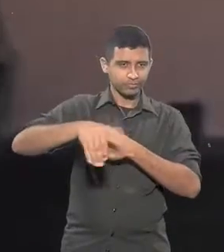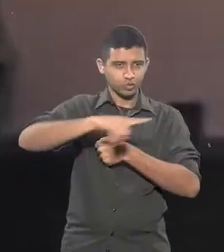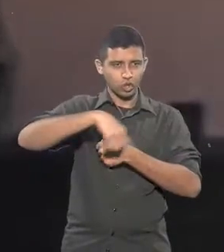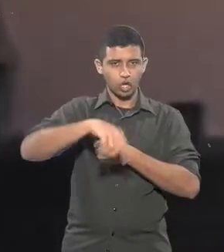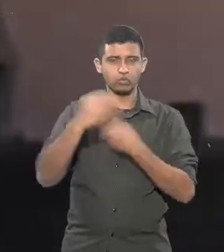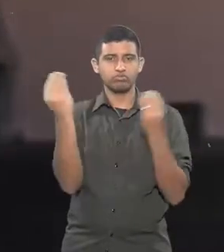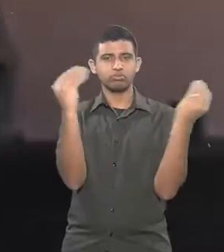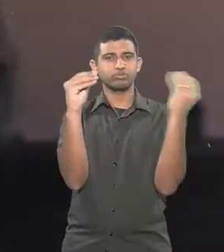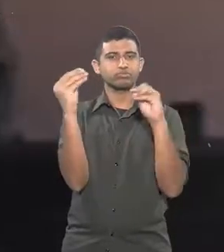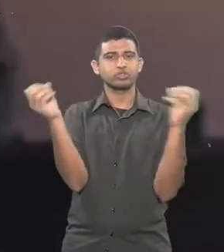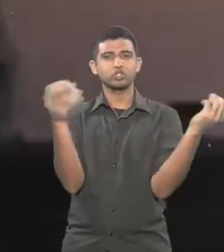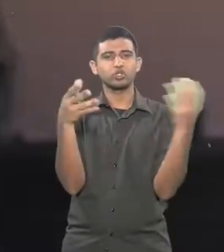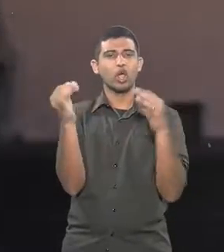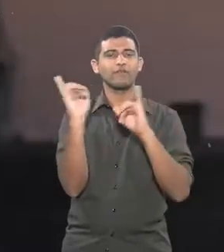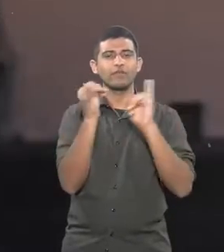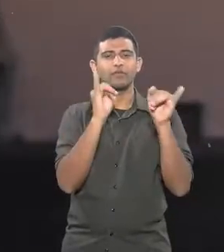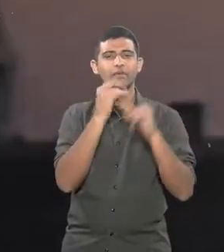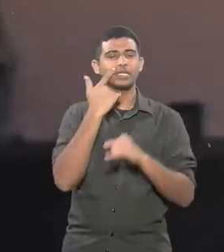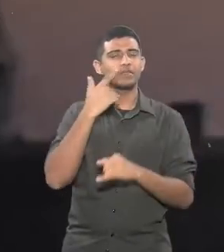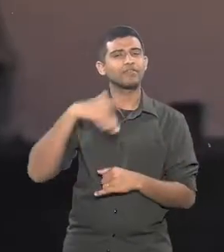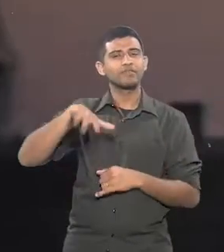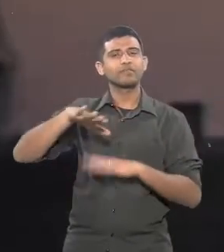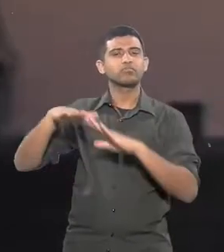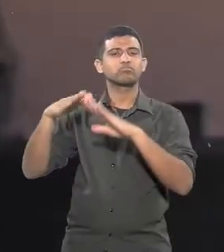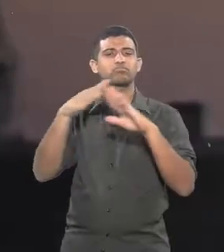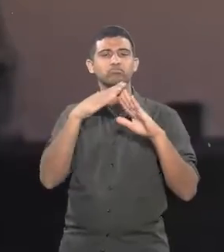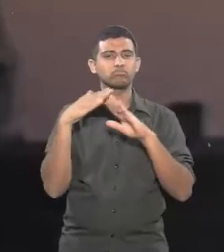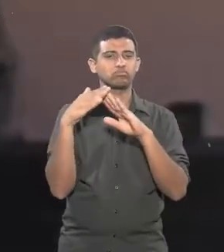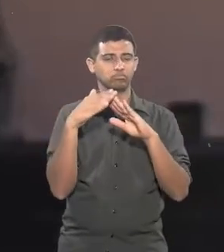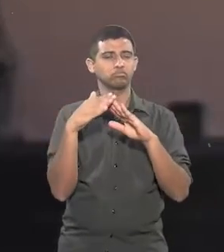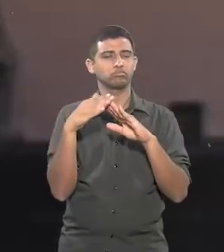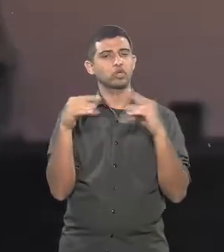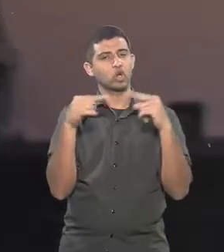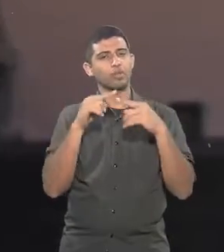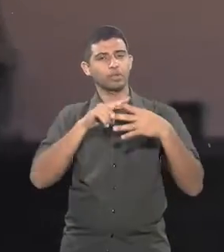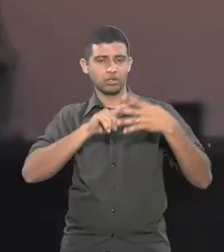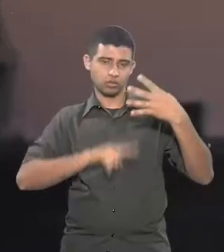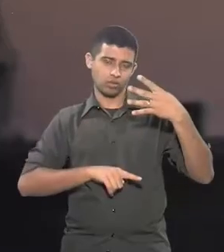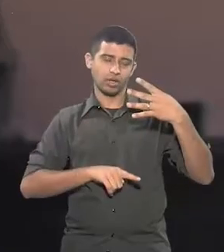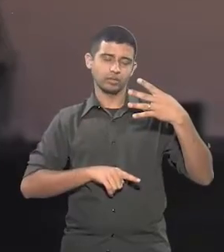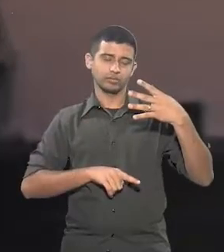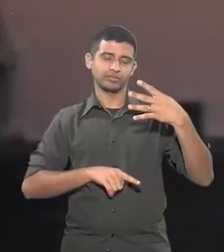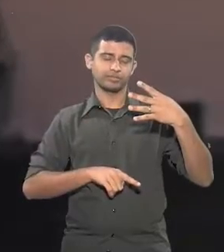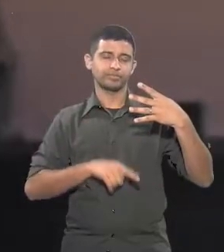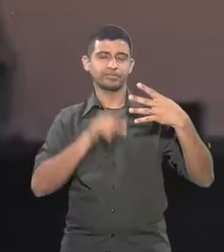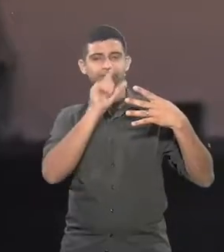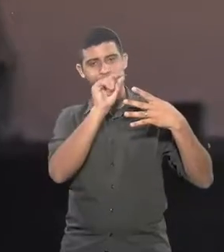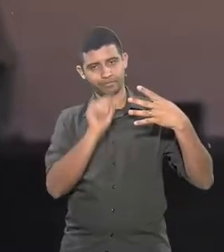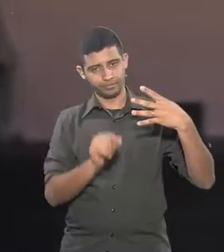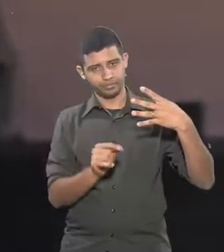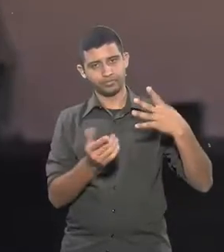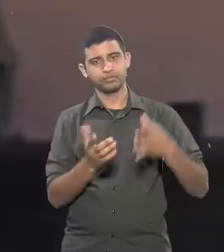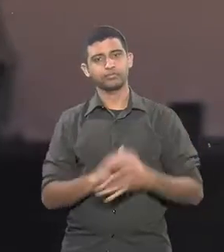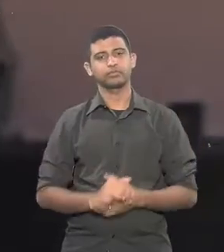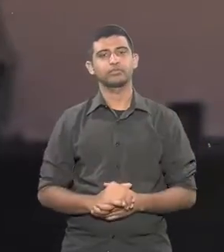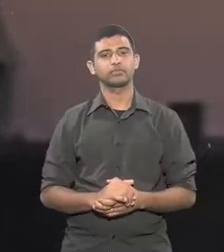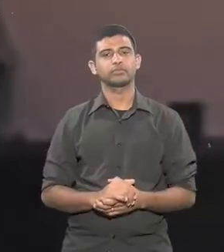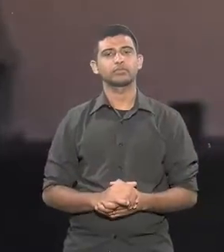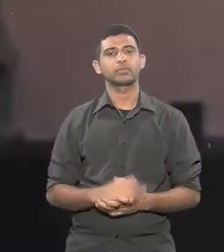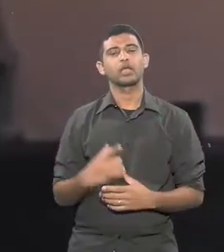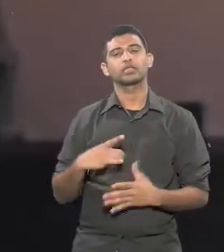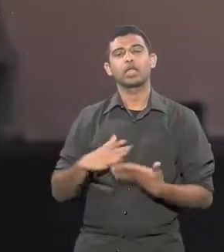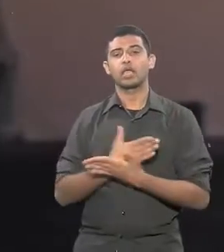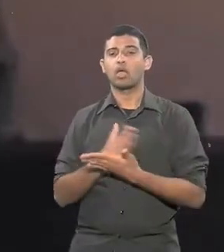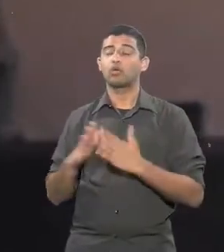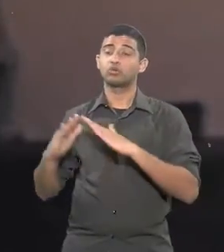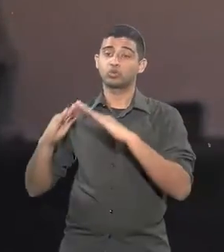que vem a gente vai estar atualizando essa proporção de domicílios que estão numa dessas 4 classificações, né? Então